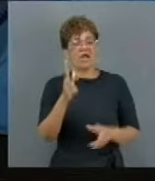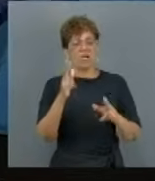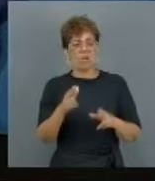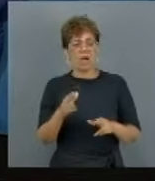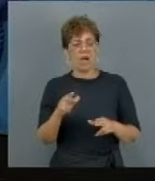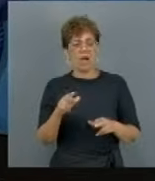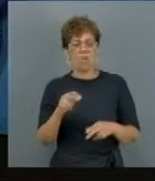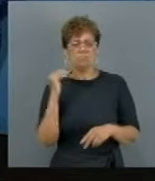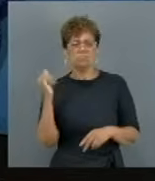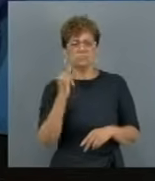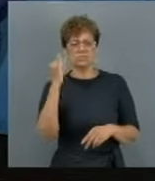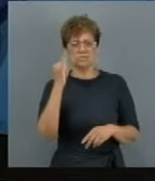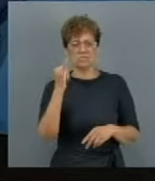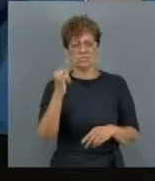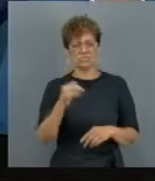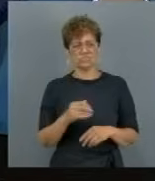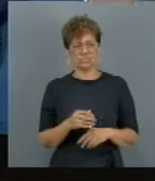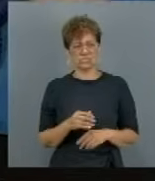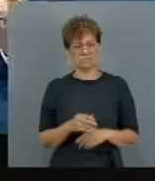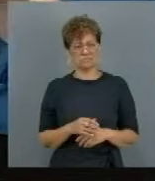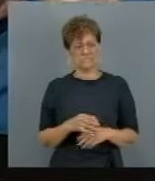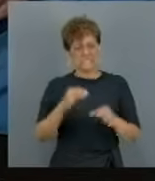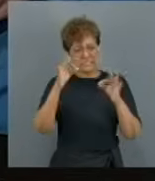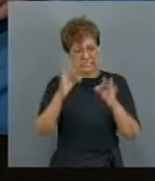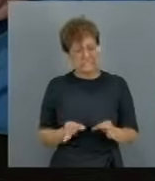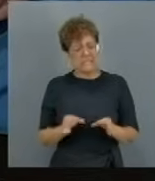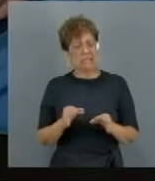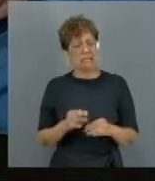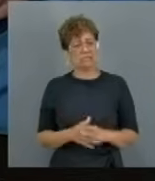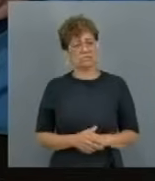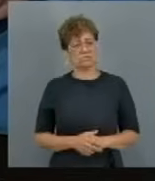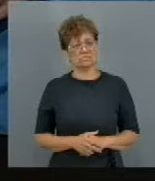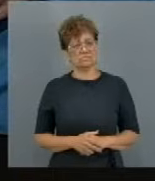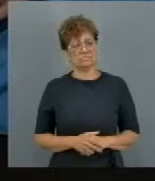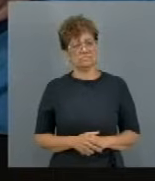contundência, inclusive com aspereza,